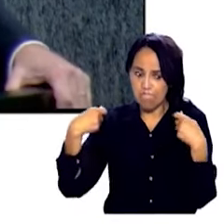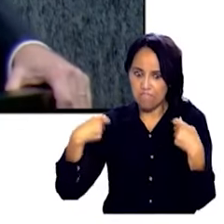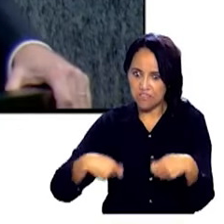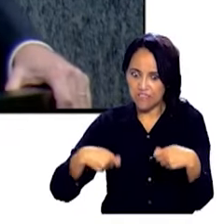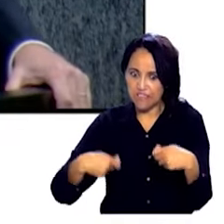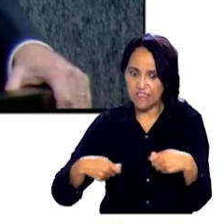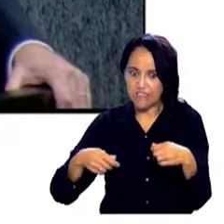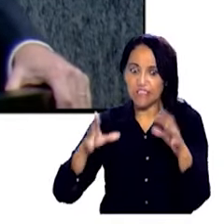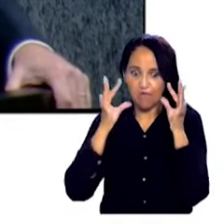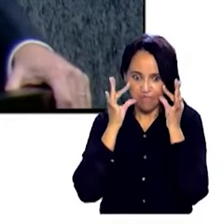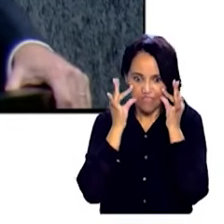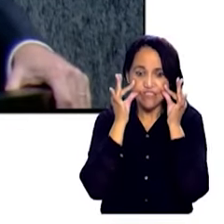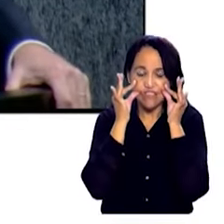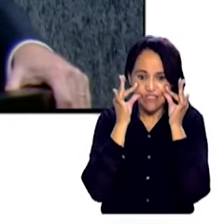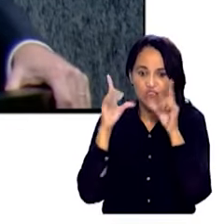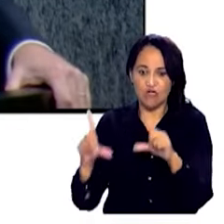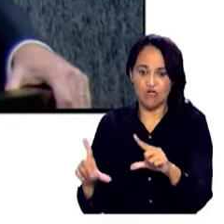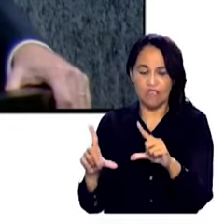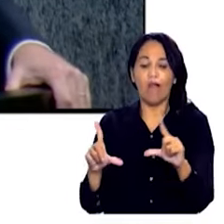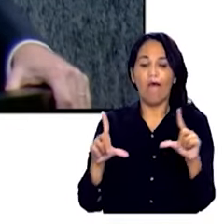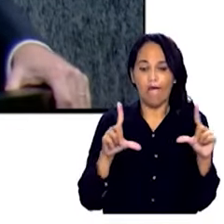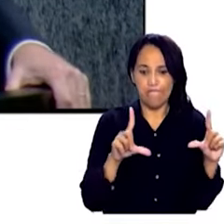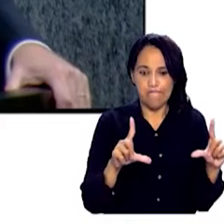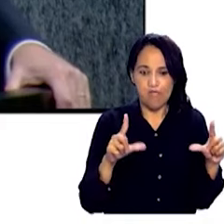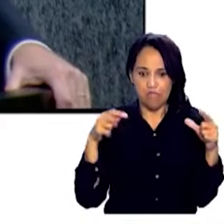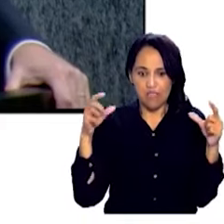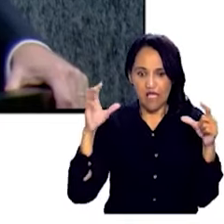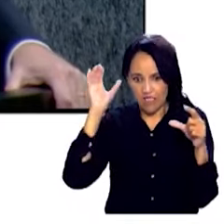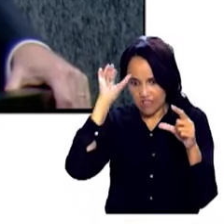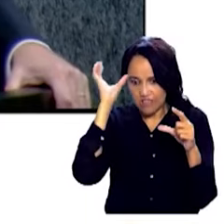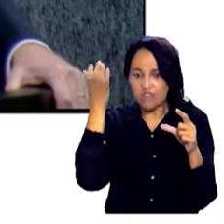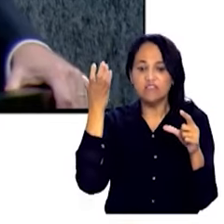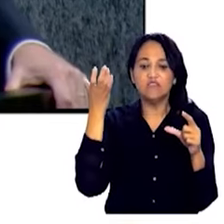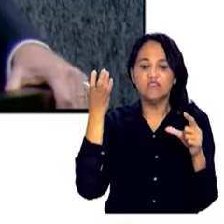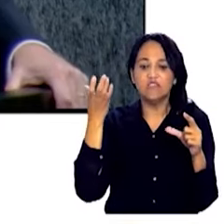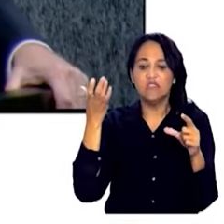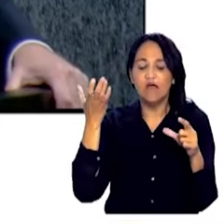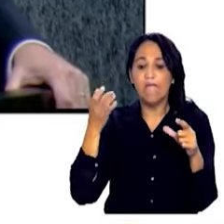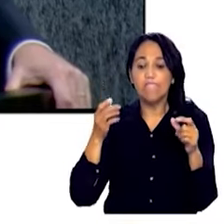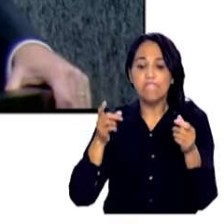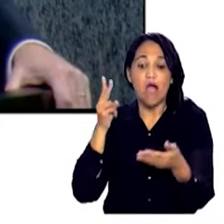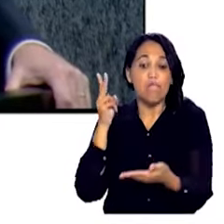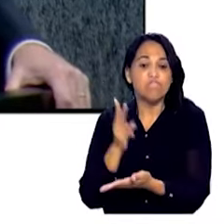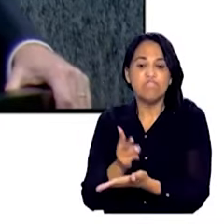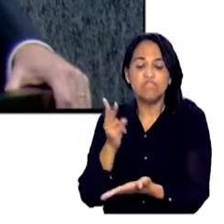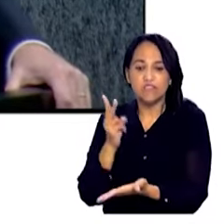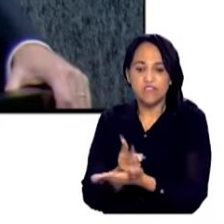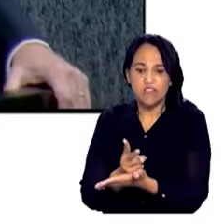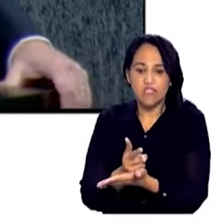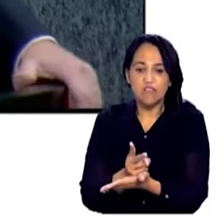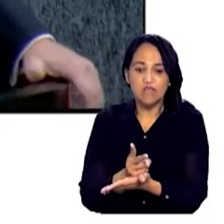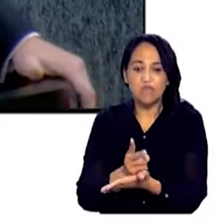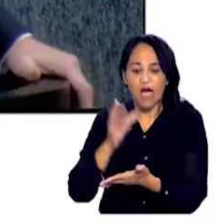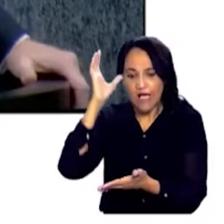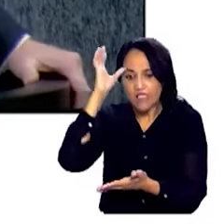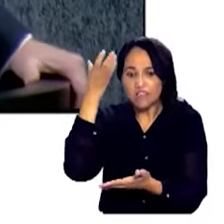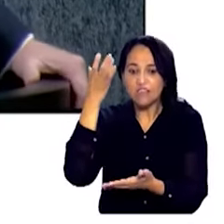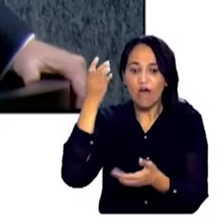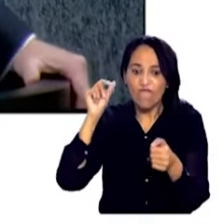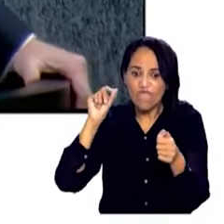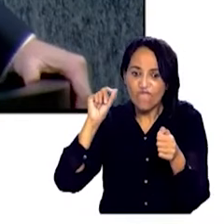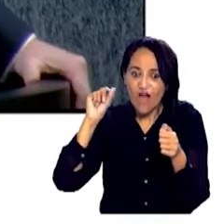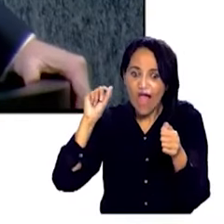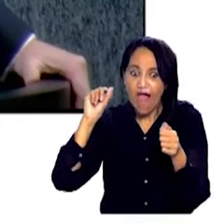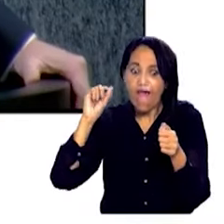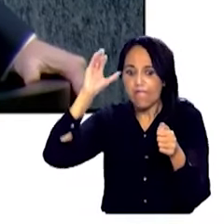Só eles mesmo que seja decidido por um painel assim faz precedente para todo o Reino Unido o famoso caso que todo mundo conhece